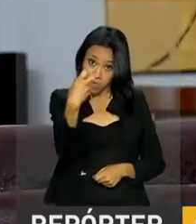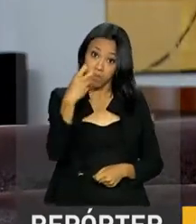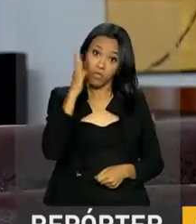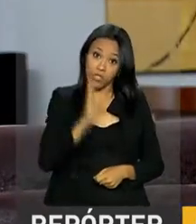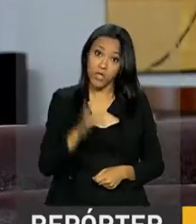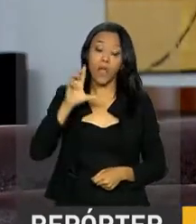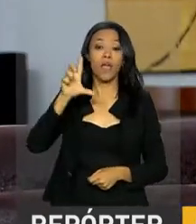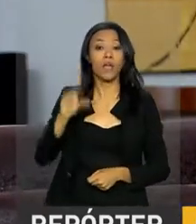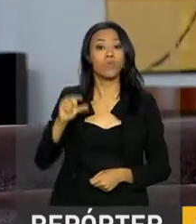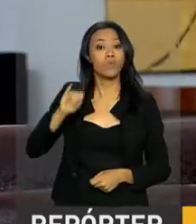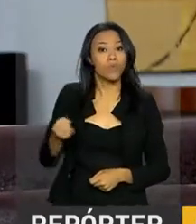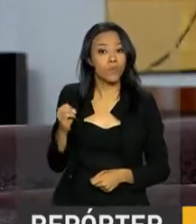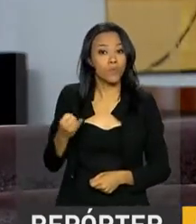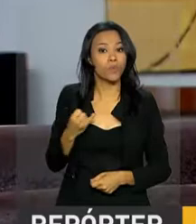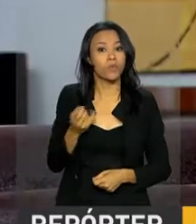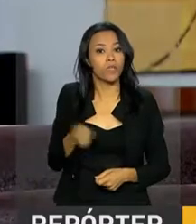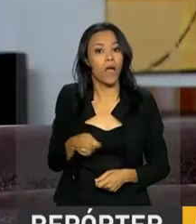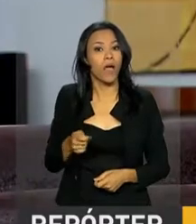fazer compra,